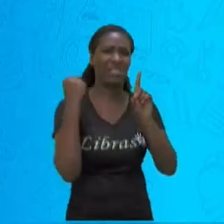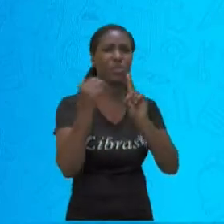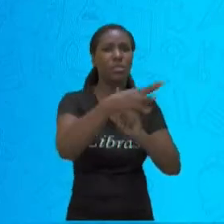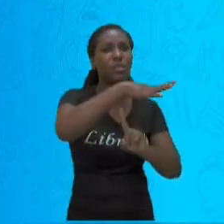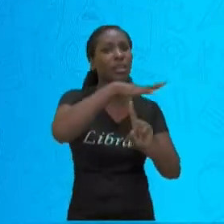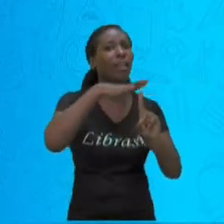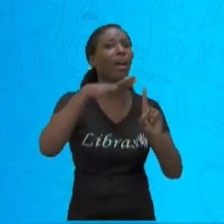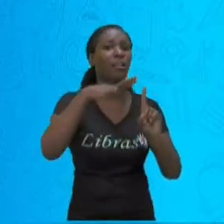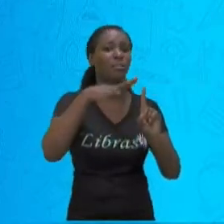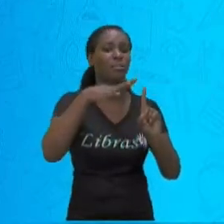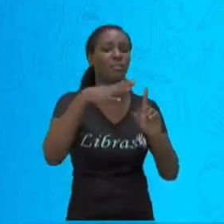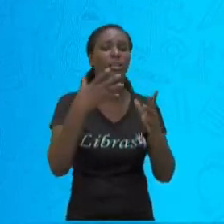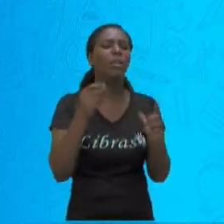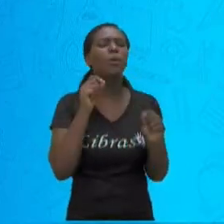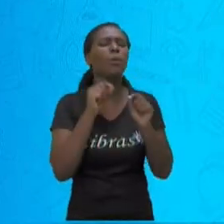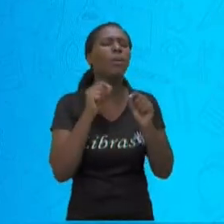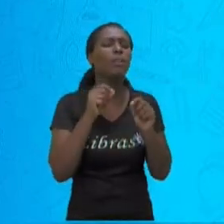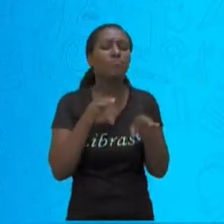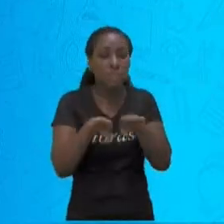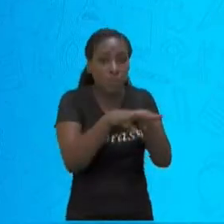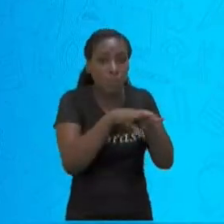lucro, busca a